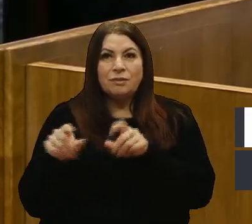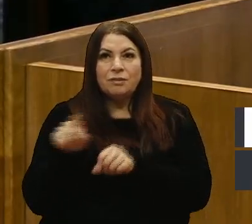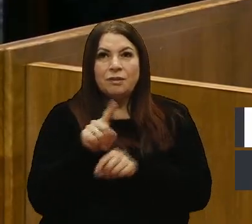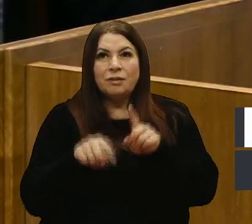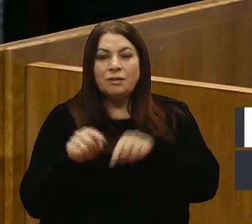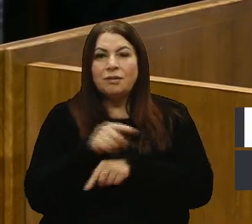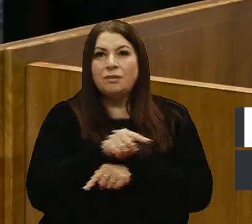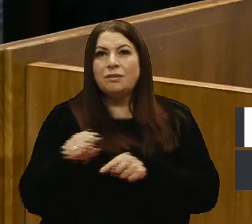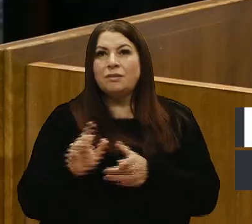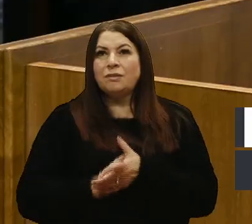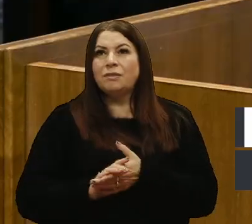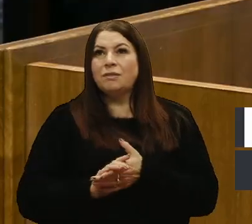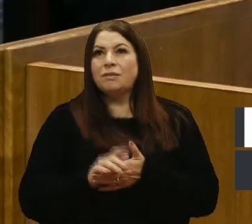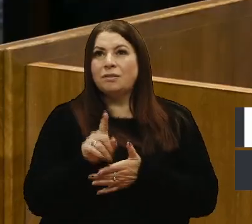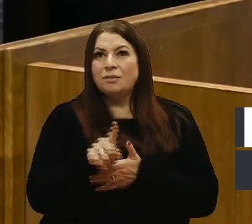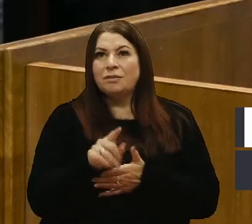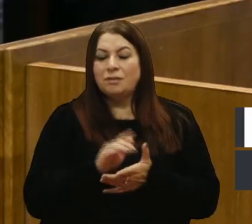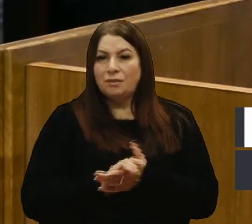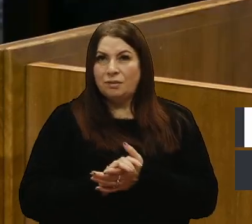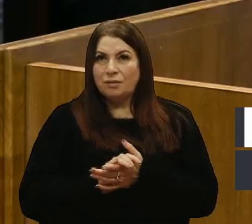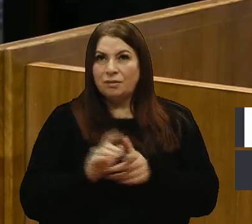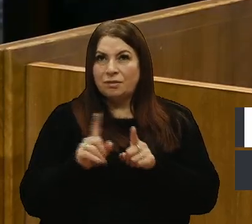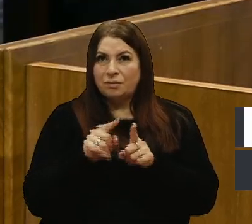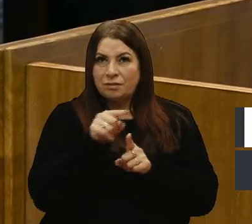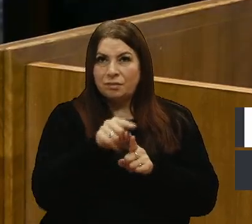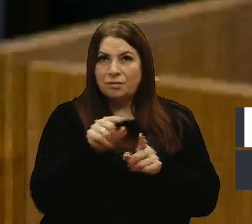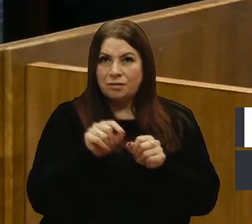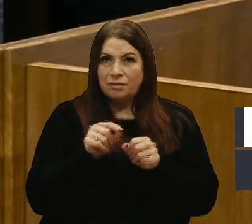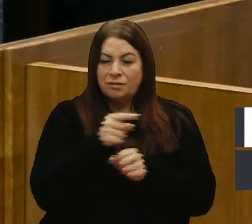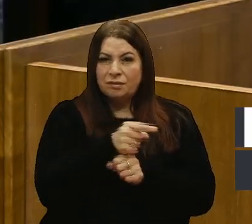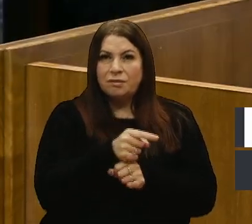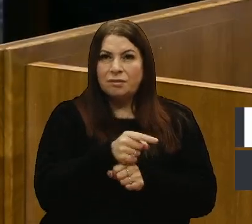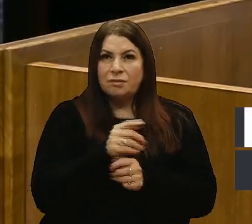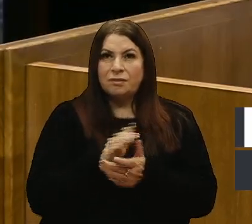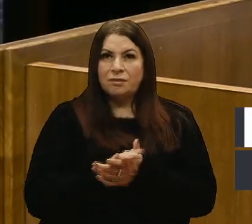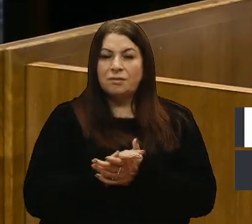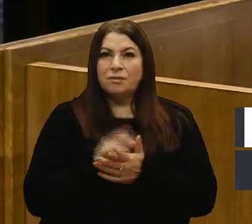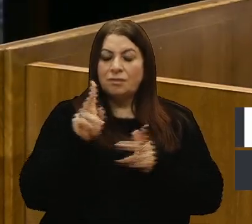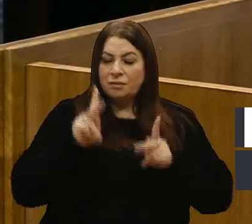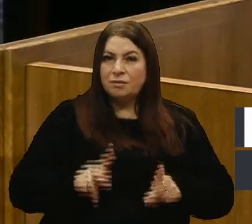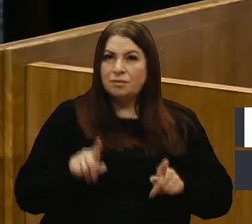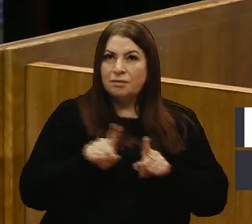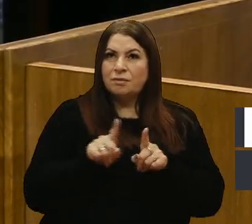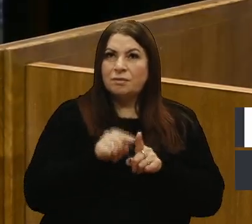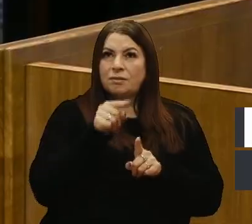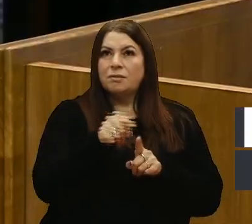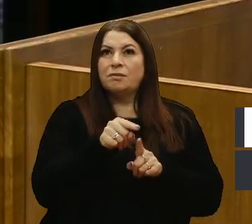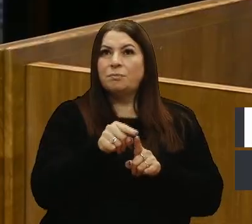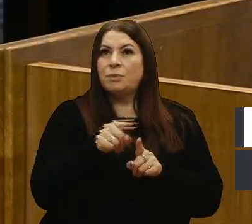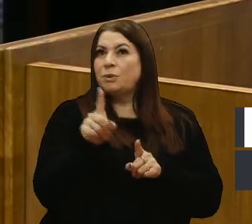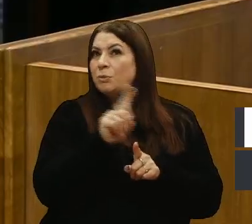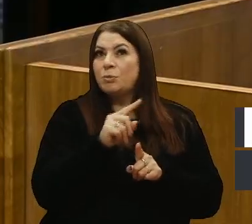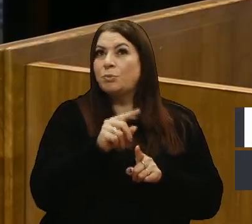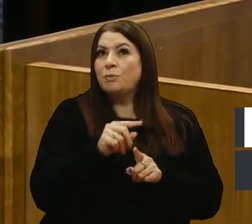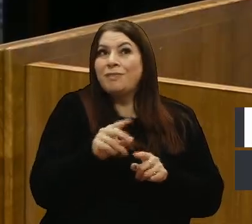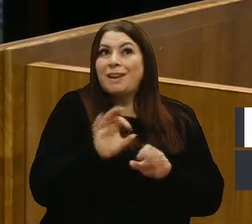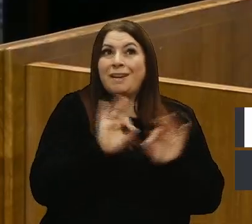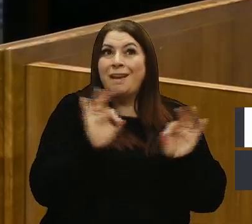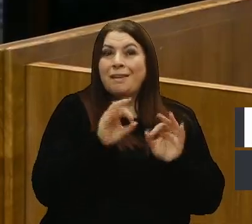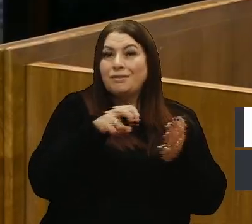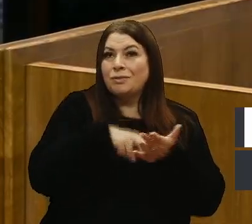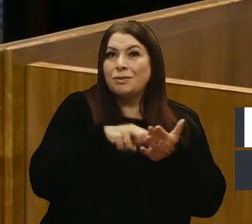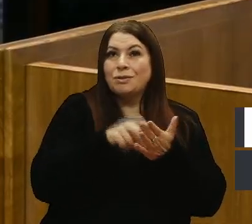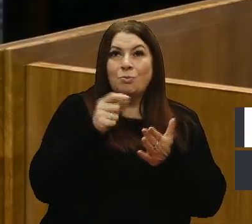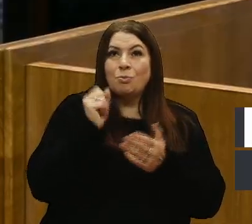material, e que isso, muitas vezes, por não estar tipificado na lei, essas pessoas passam também impune, e não podemos deixar que